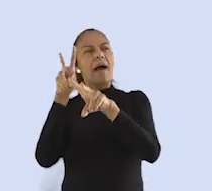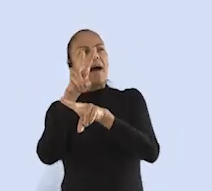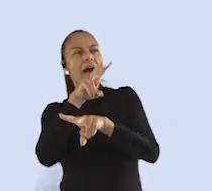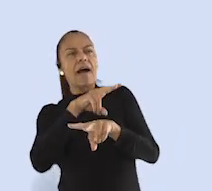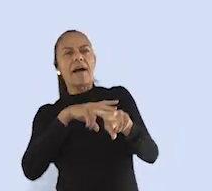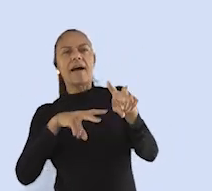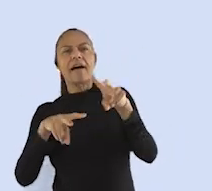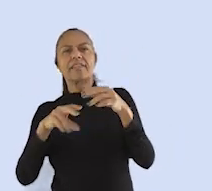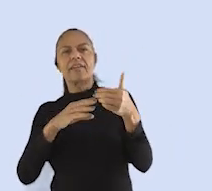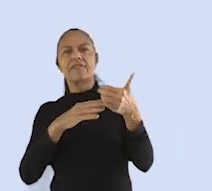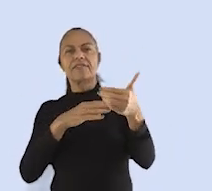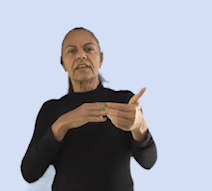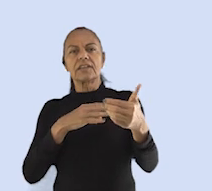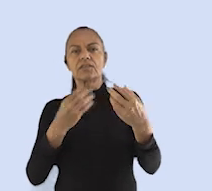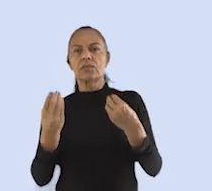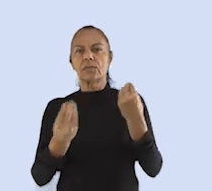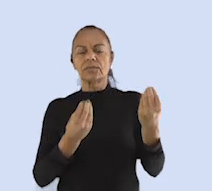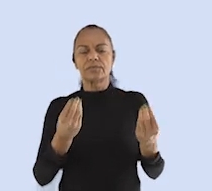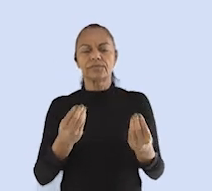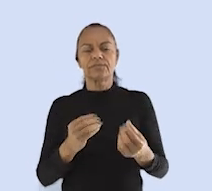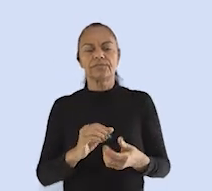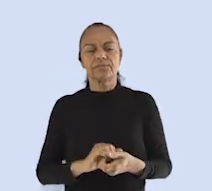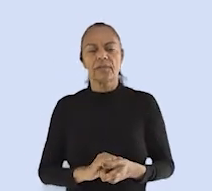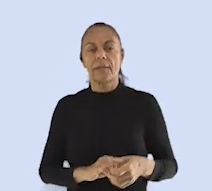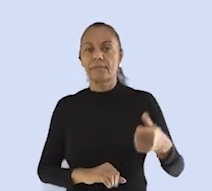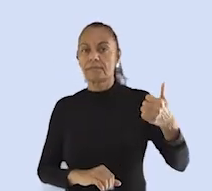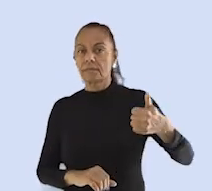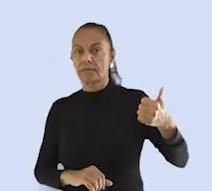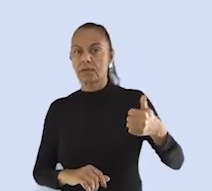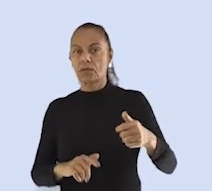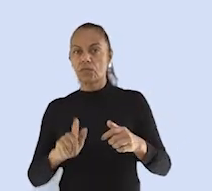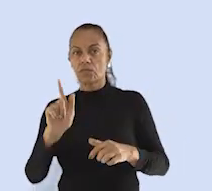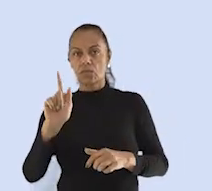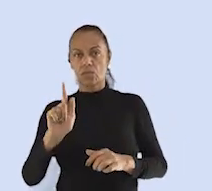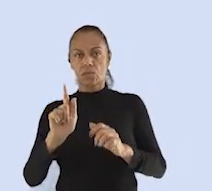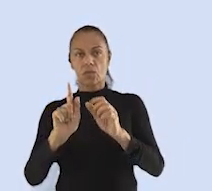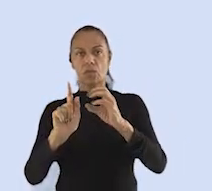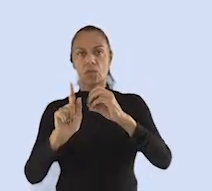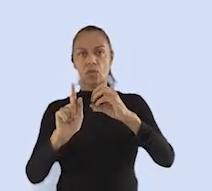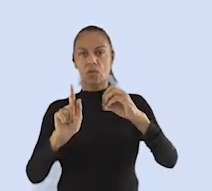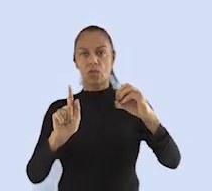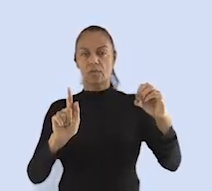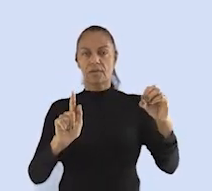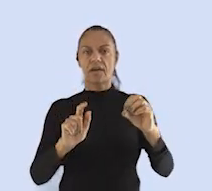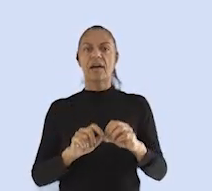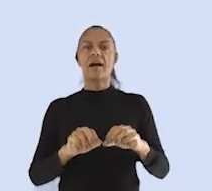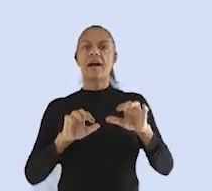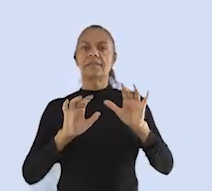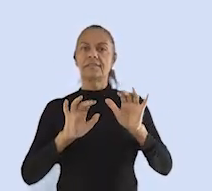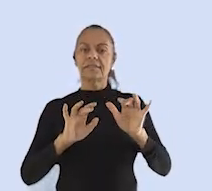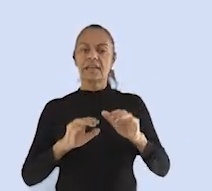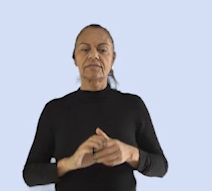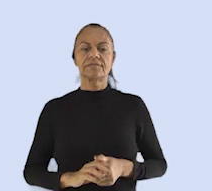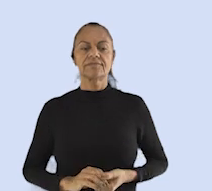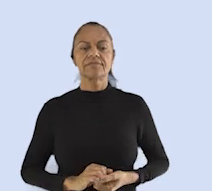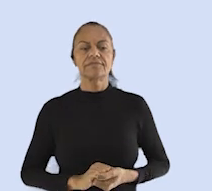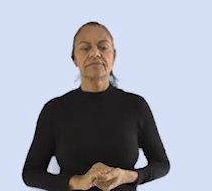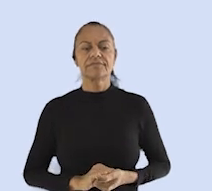tem na frente. Primeira coisa, você abre o Google e escreve Google